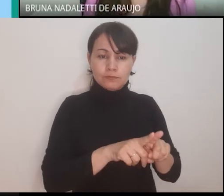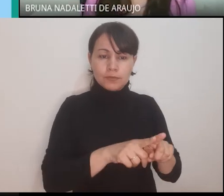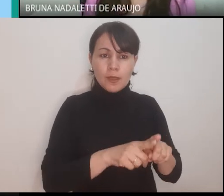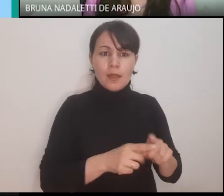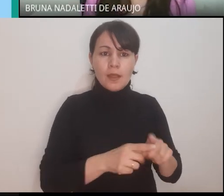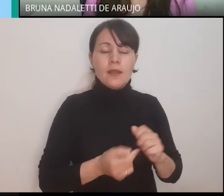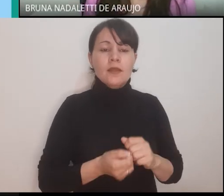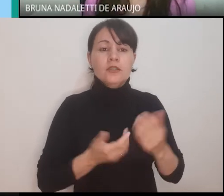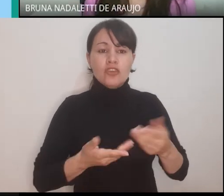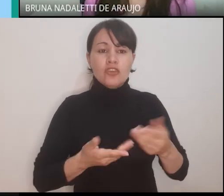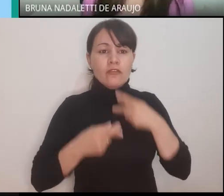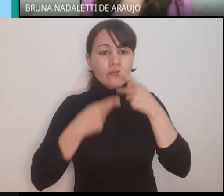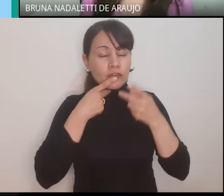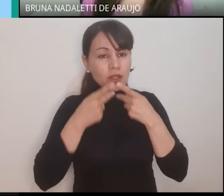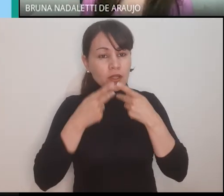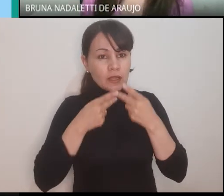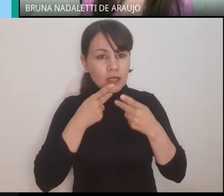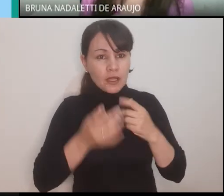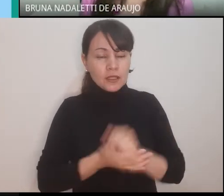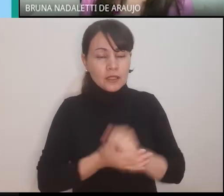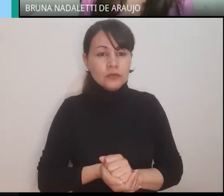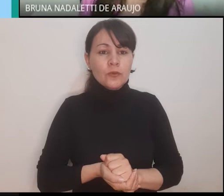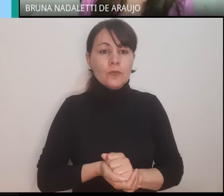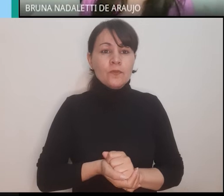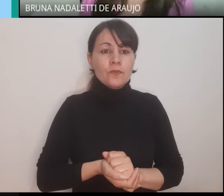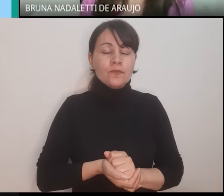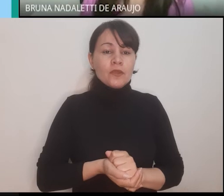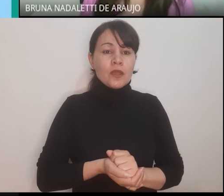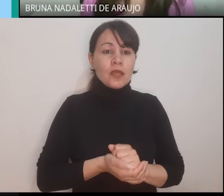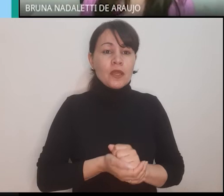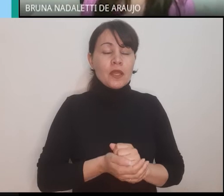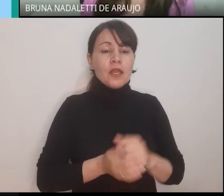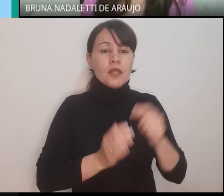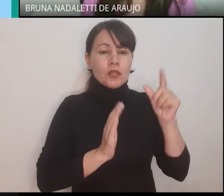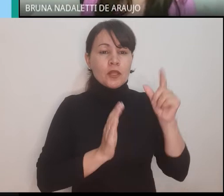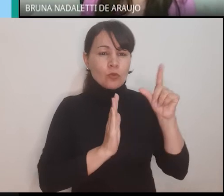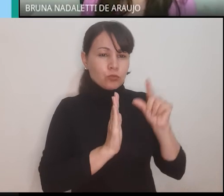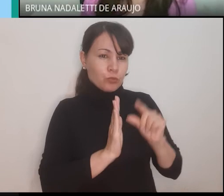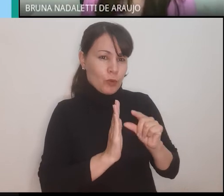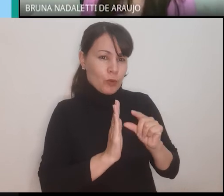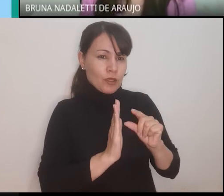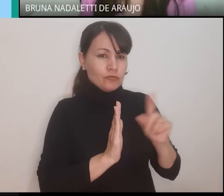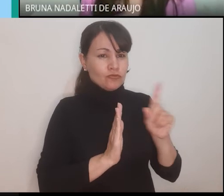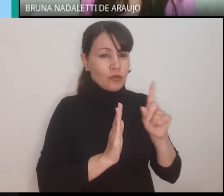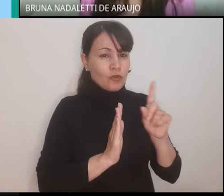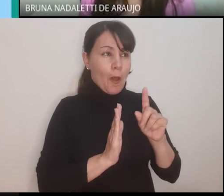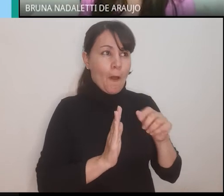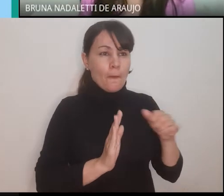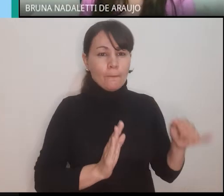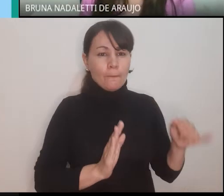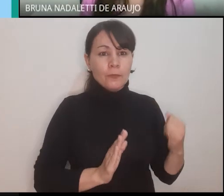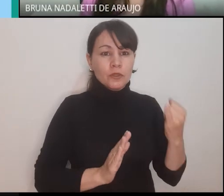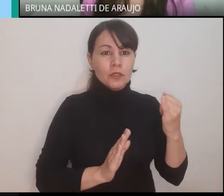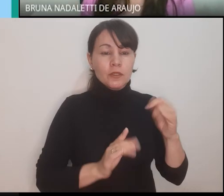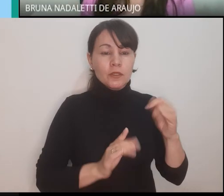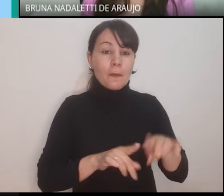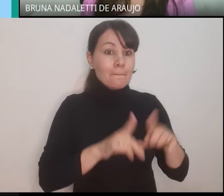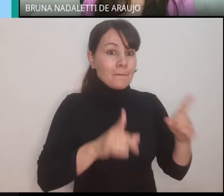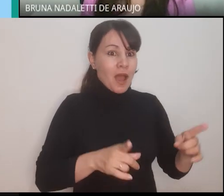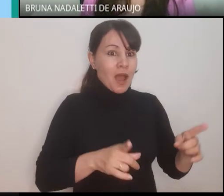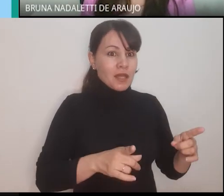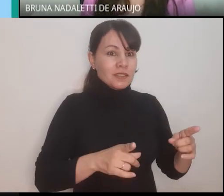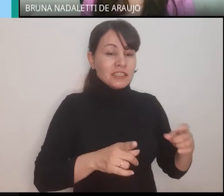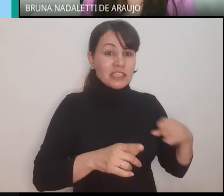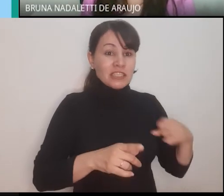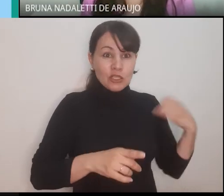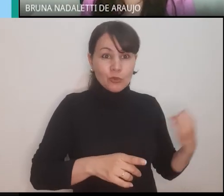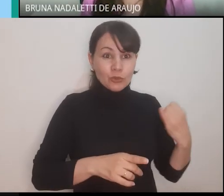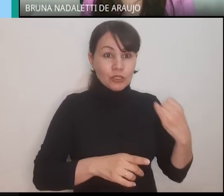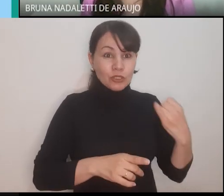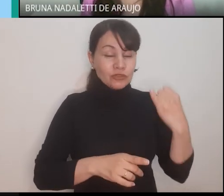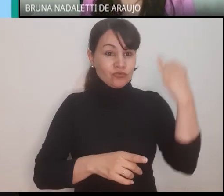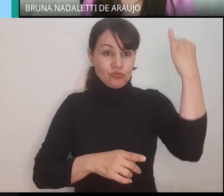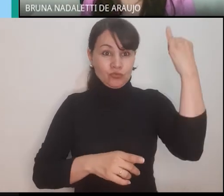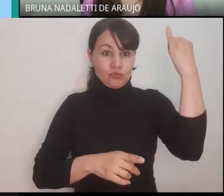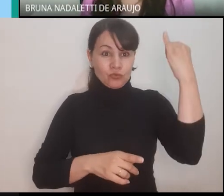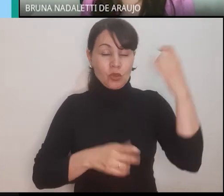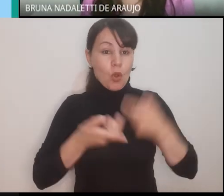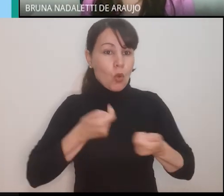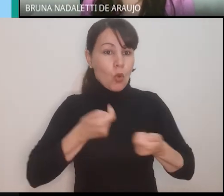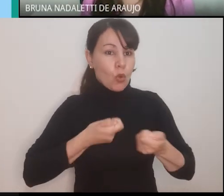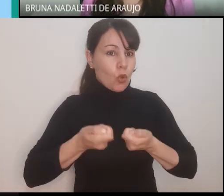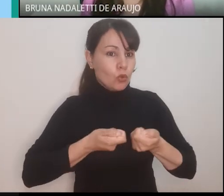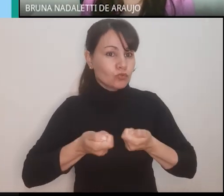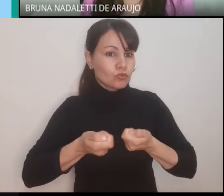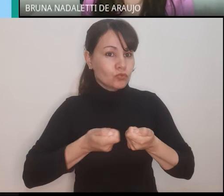e também, e não menos importante, ou talvez de extrema importância, o controle